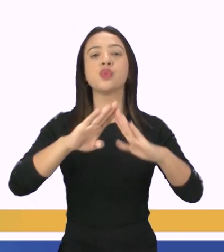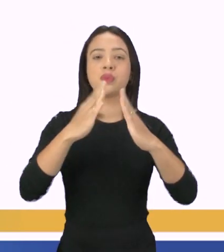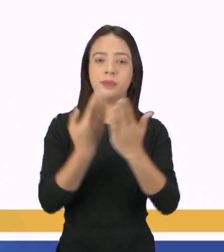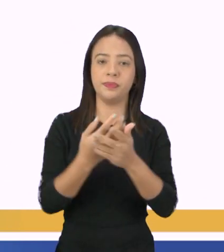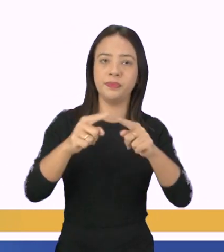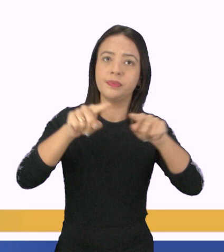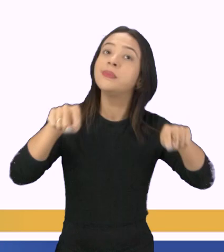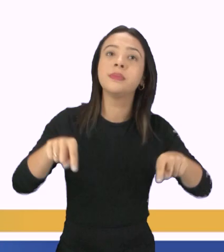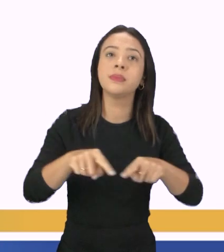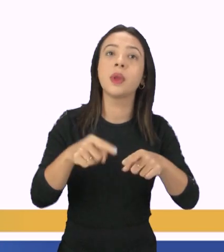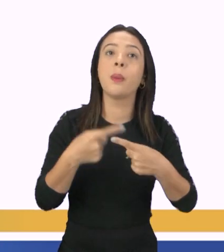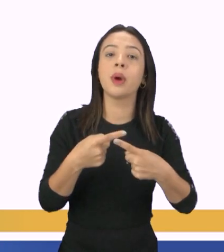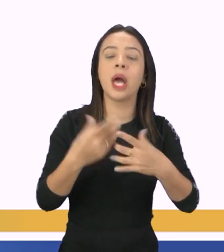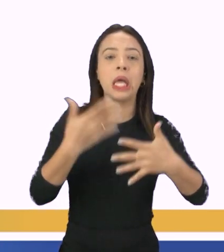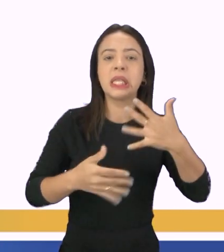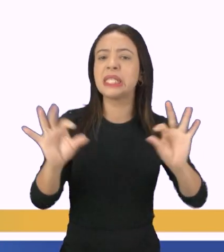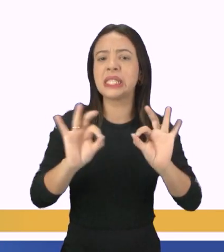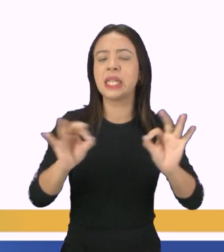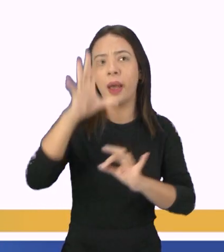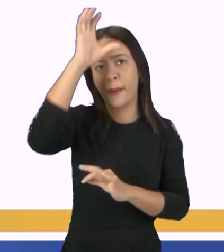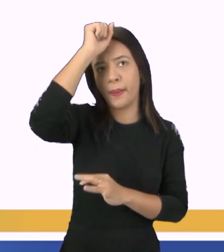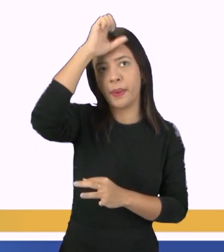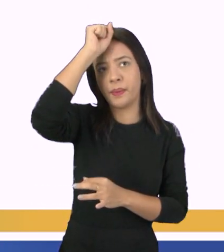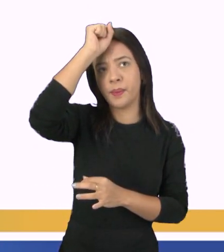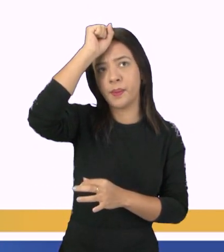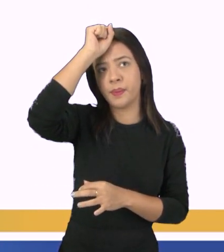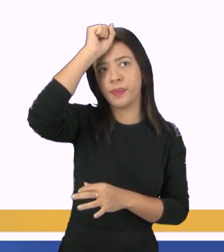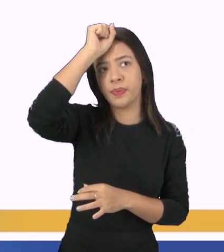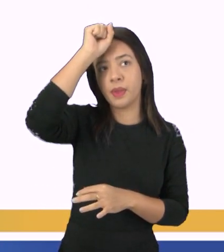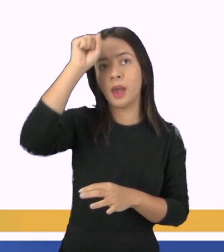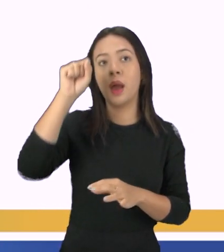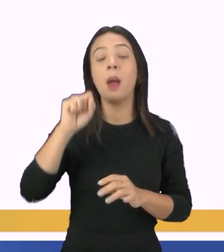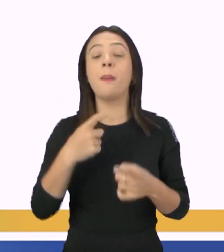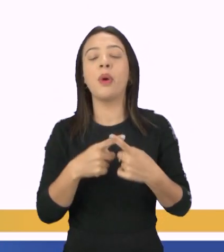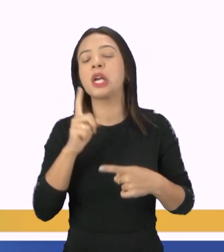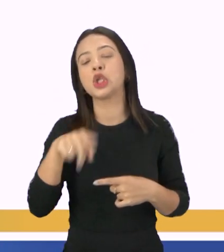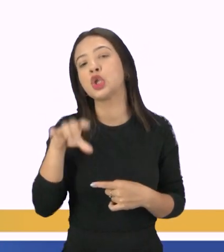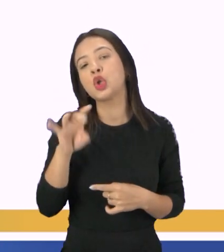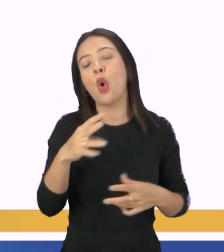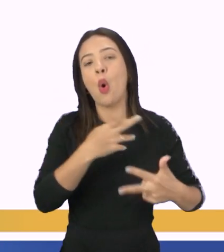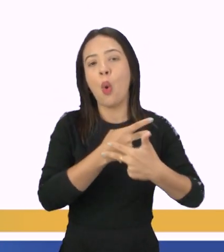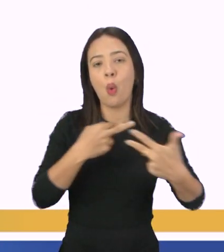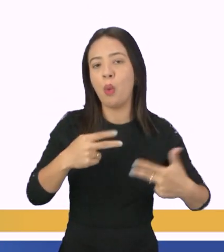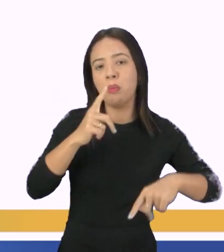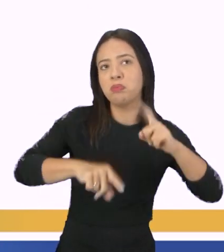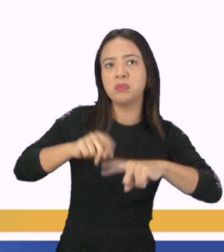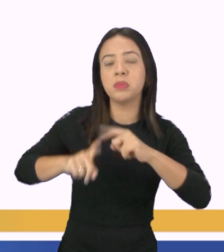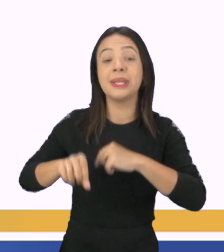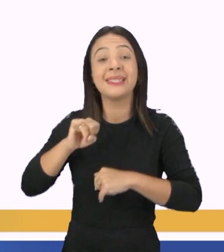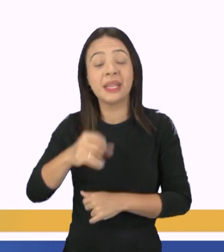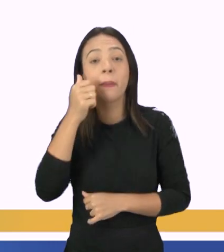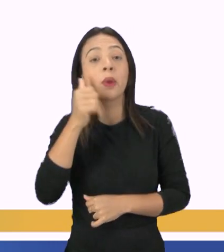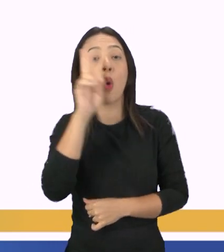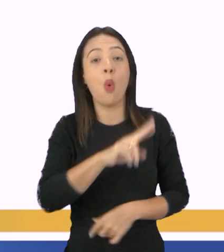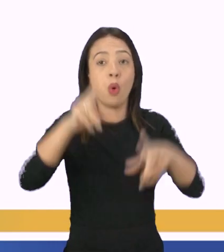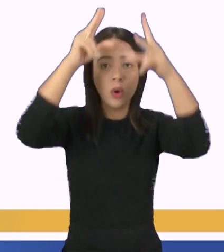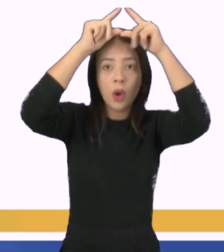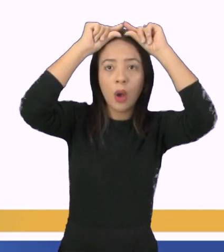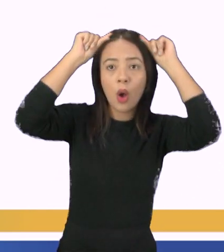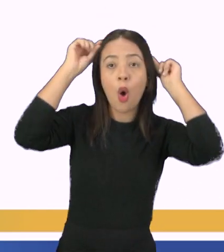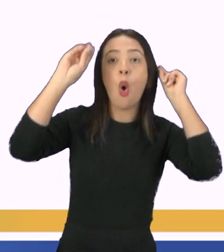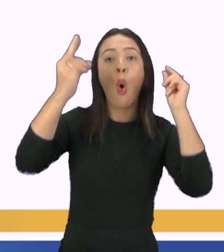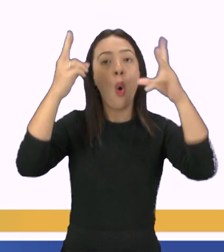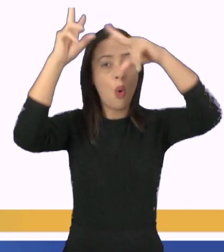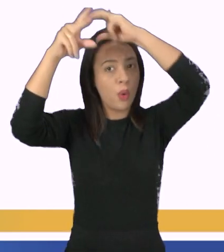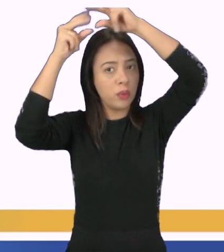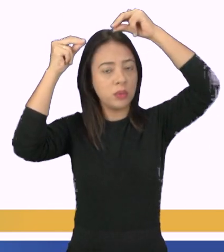pois não atrapalha a aprendizagem, visto que é apenas um adereço. Se as meninas usam tiaras e laços, os